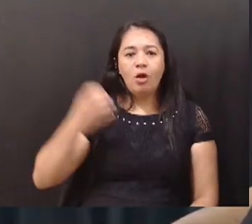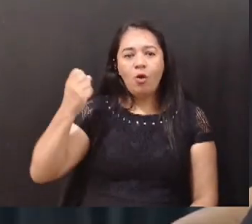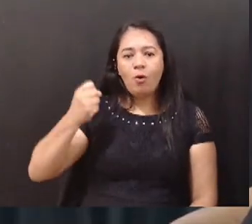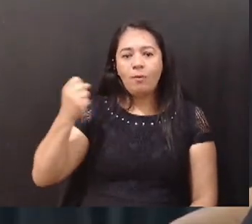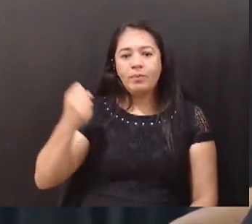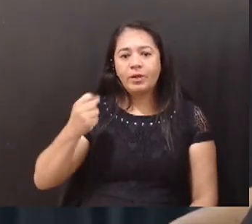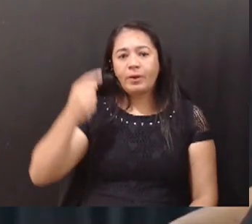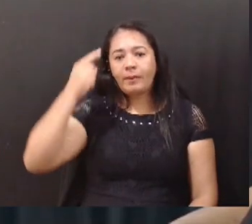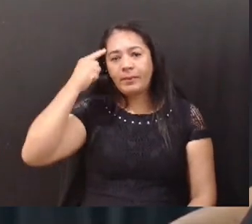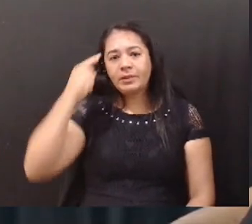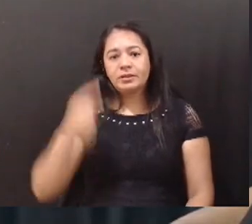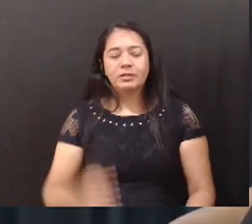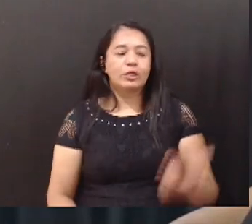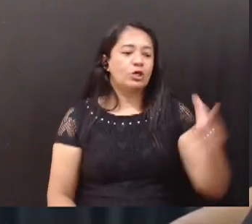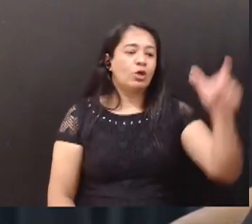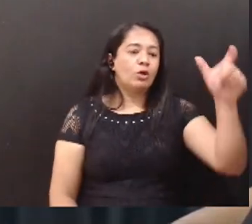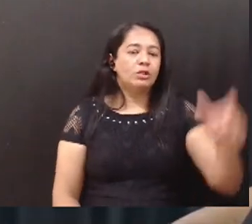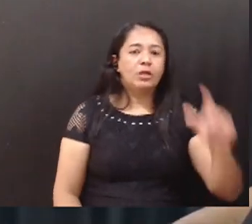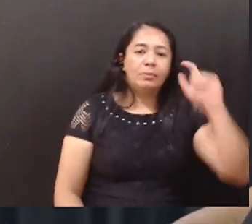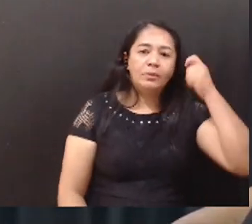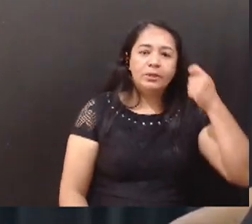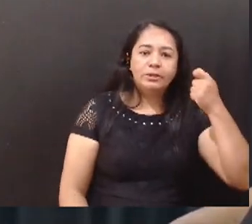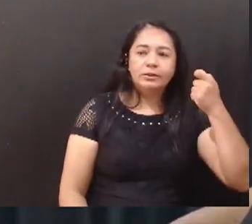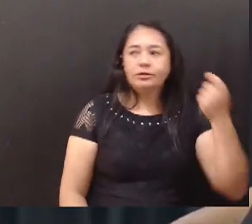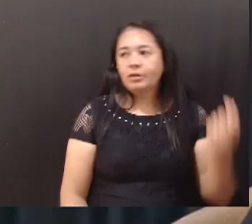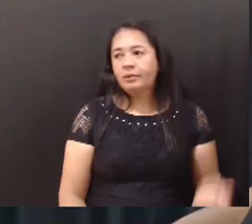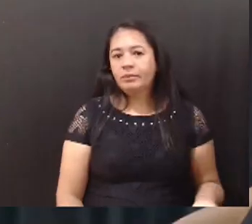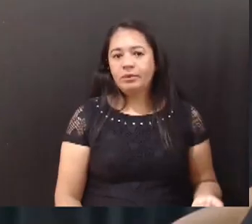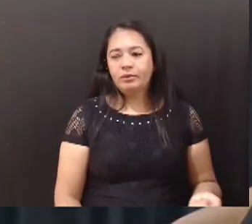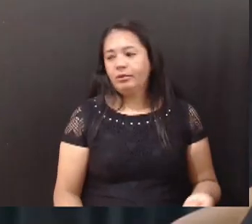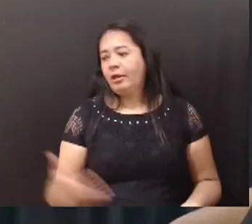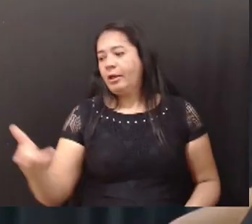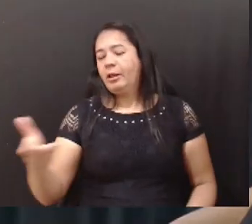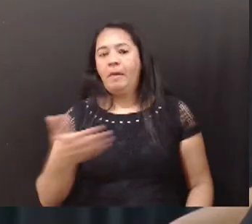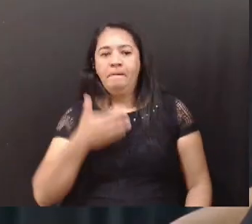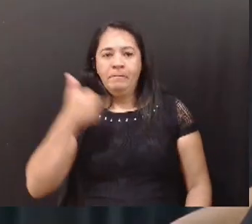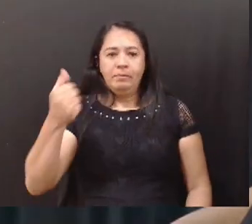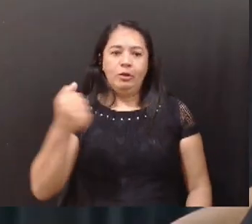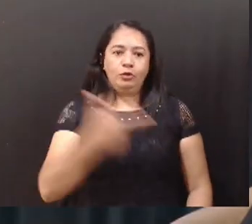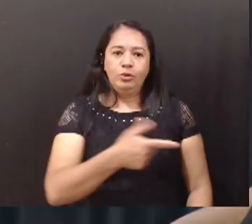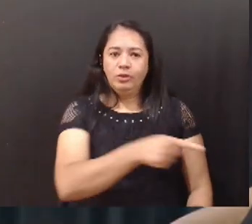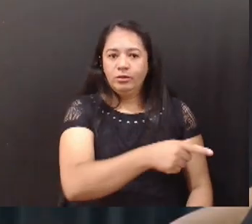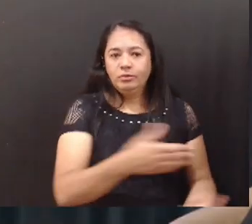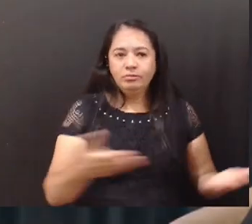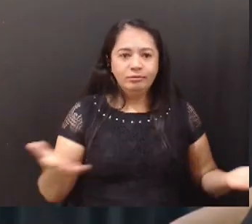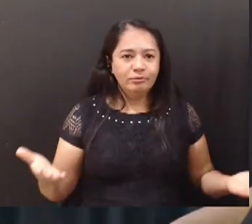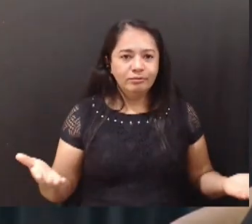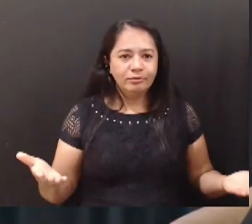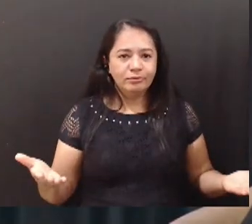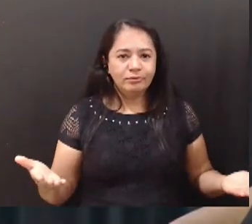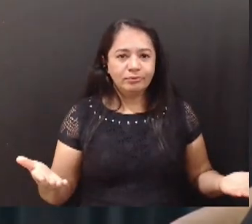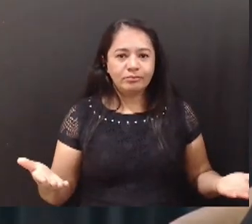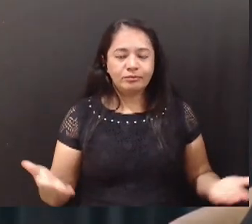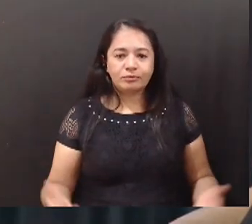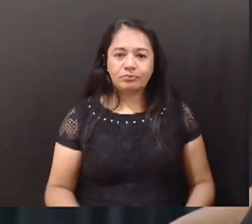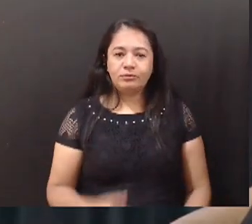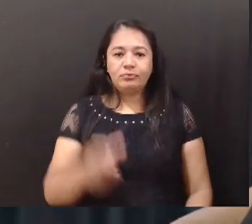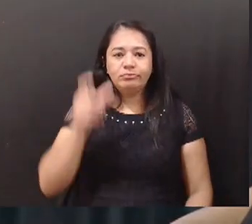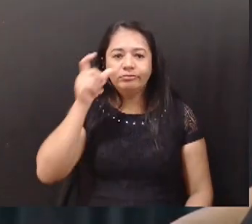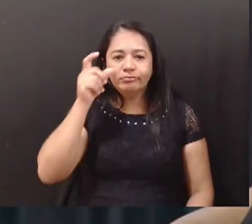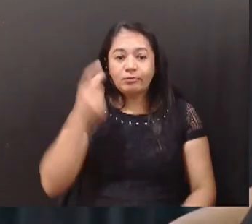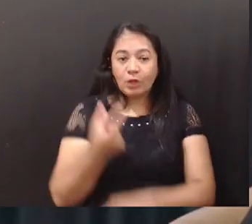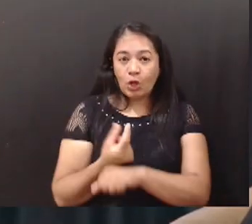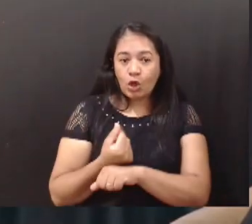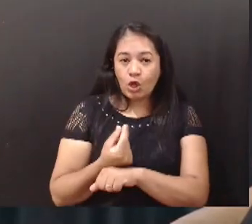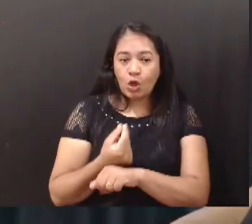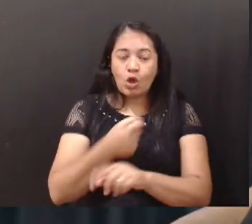a pele da cor diferente da dela é menor, é inferior? Interesse econômico, interesse